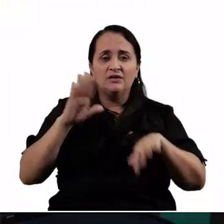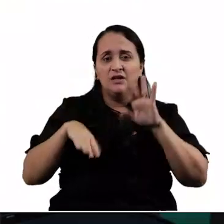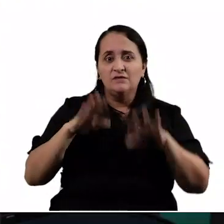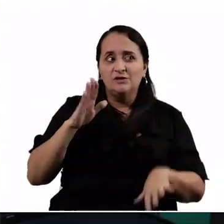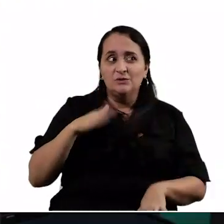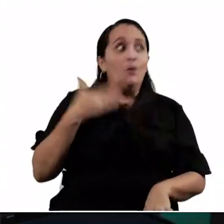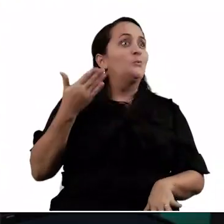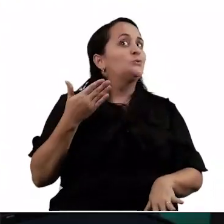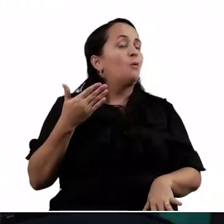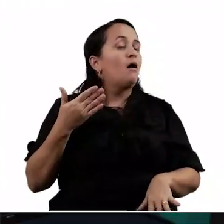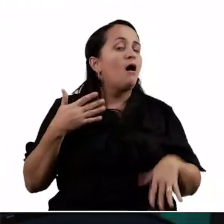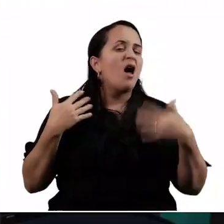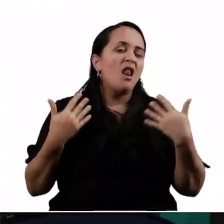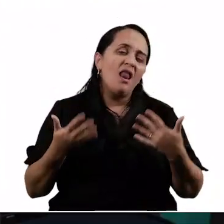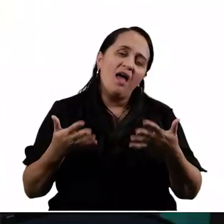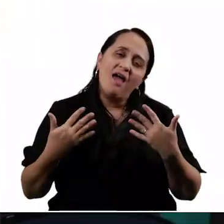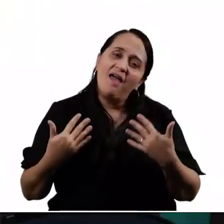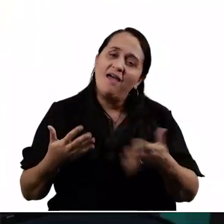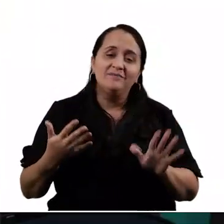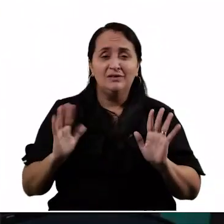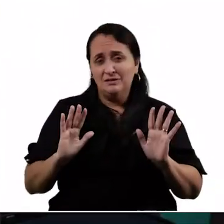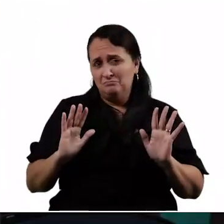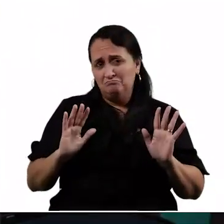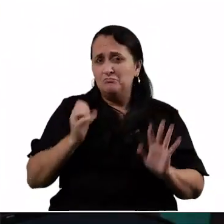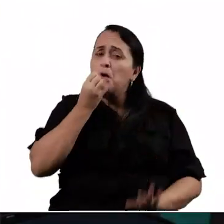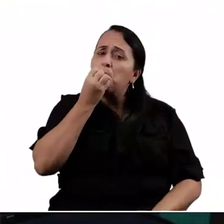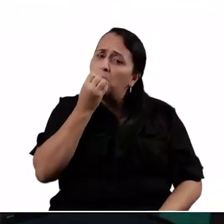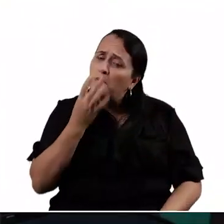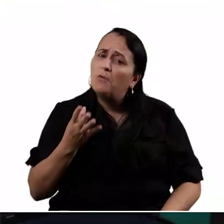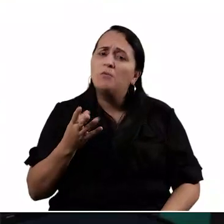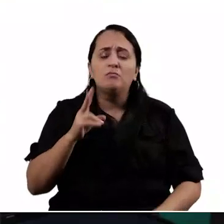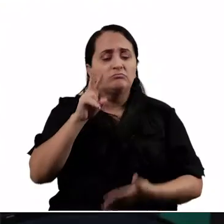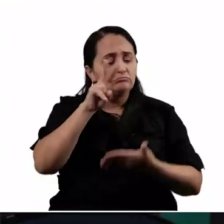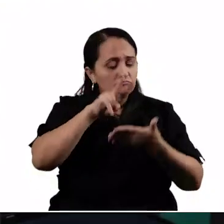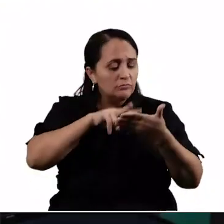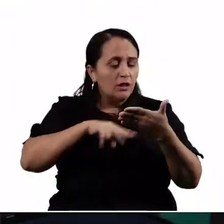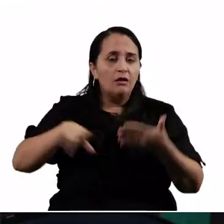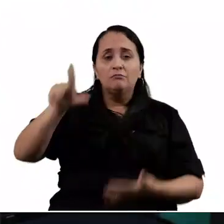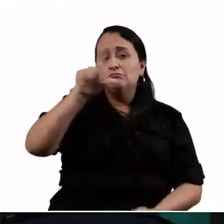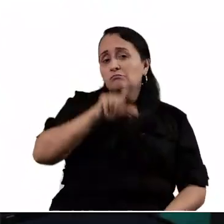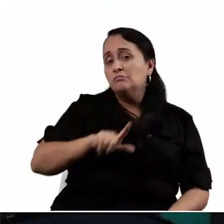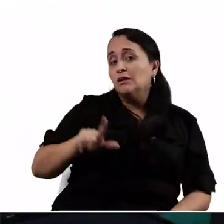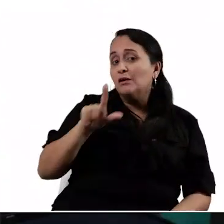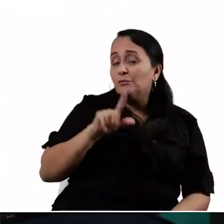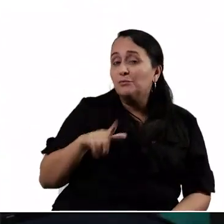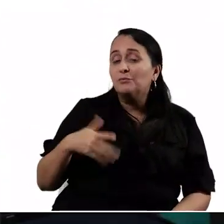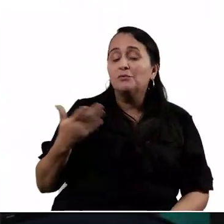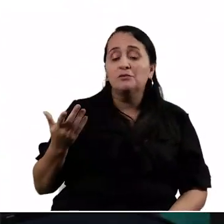bem e é bem de leve e isso faz parte da nossa literatura porque todo mundo gosta assim